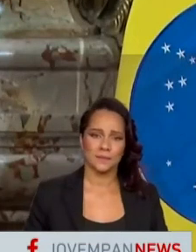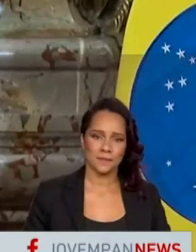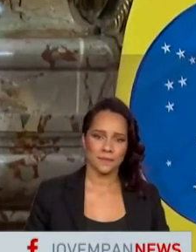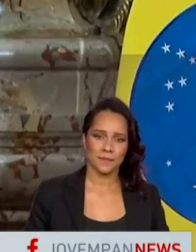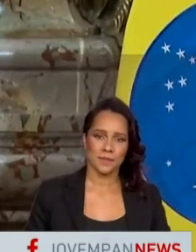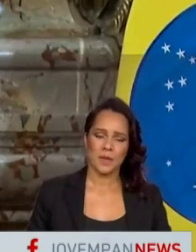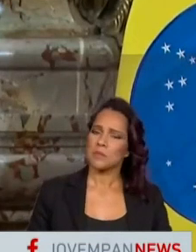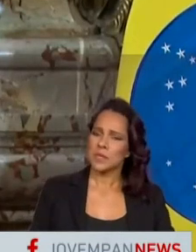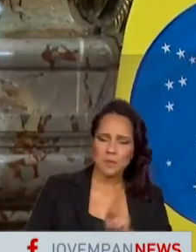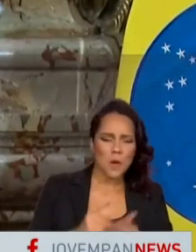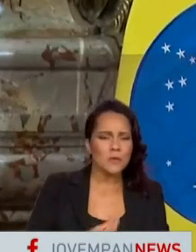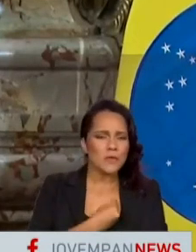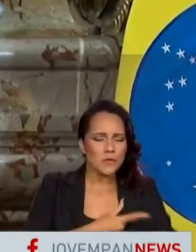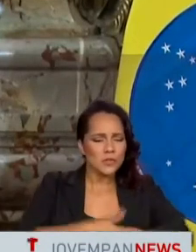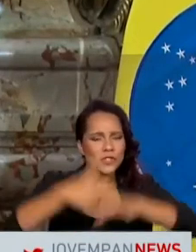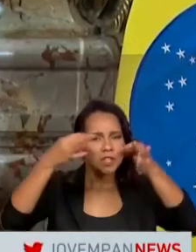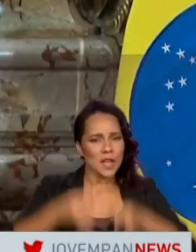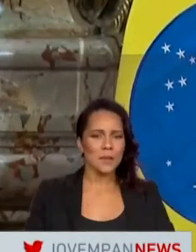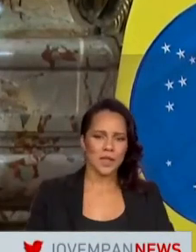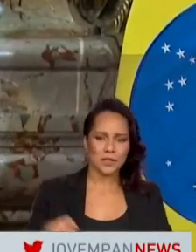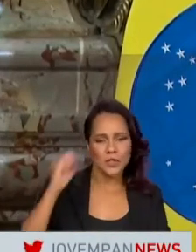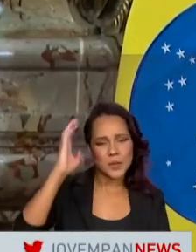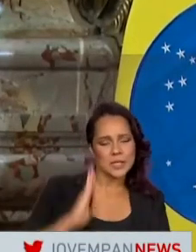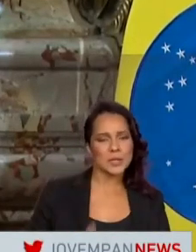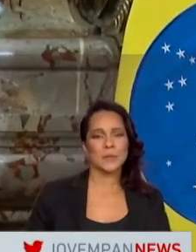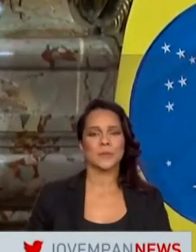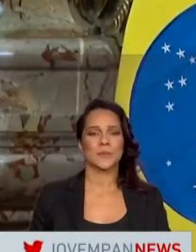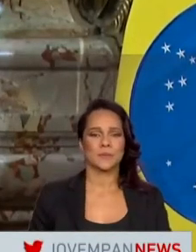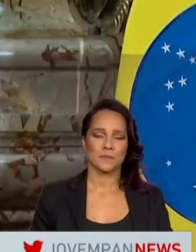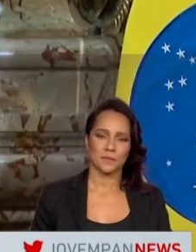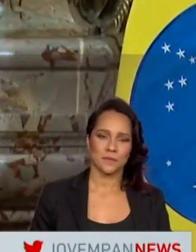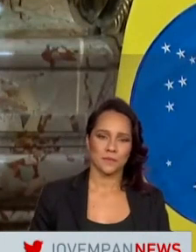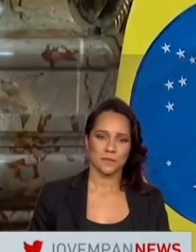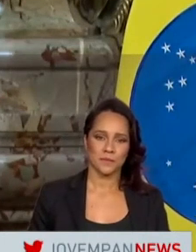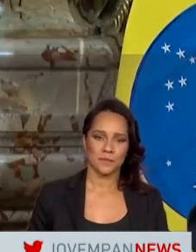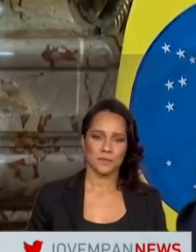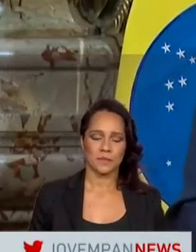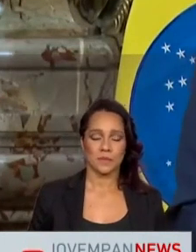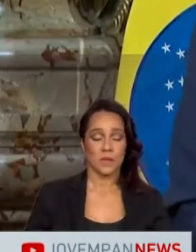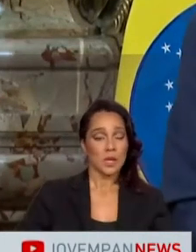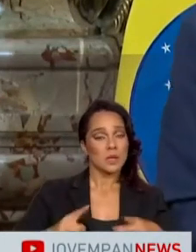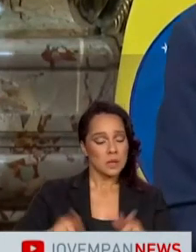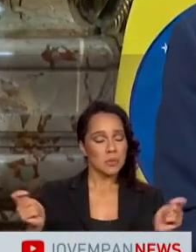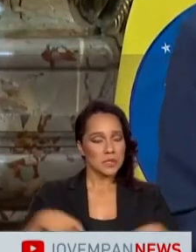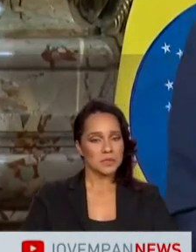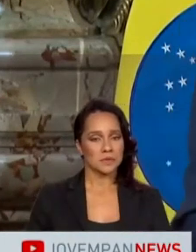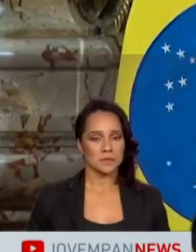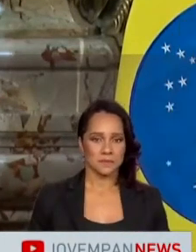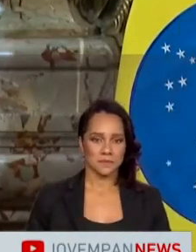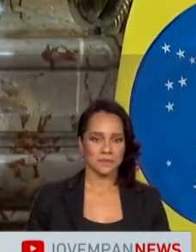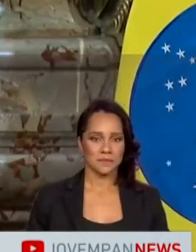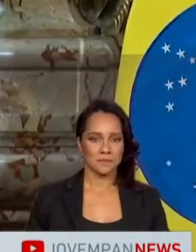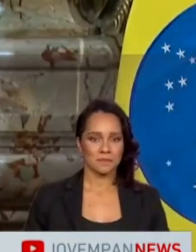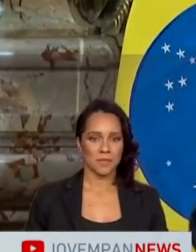lutar. Para esse povo viver dignamente na para América Latina. Para que o povo viva dignamente em Latinoamérica. Isso é possível. E isso é